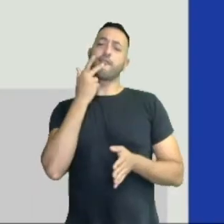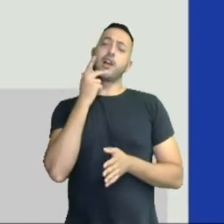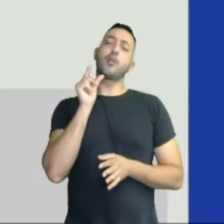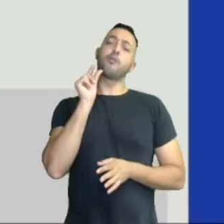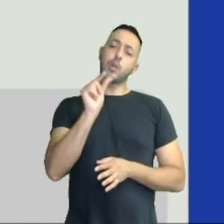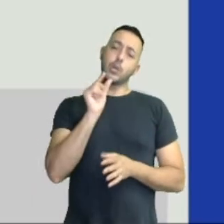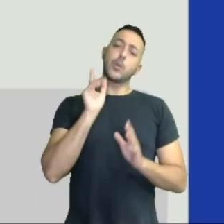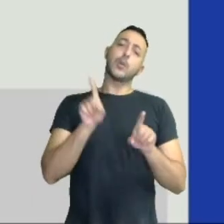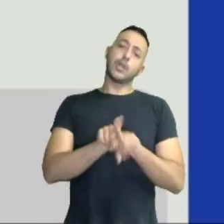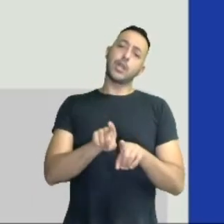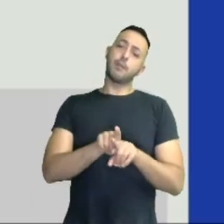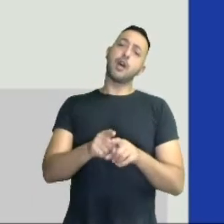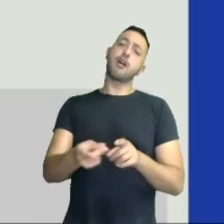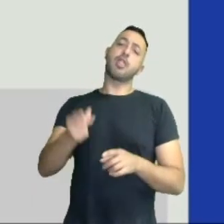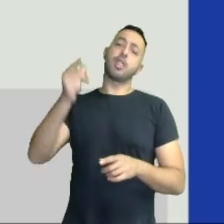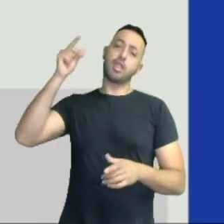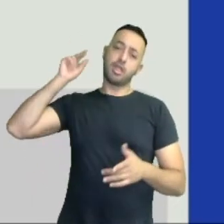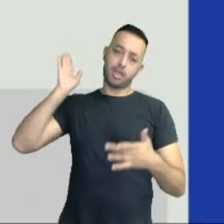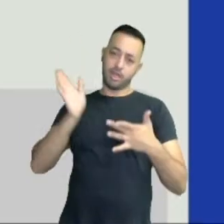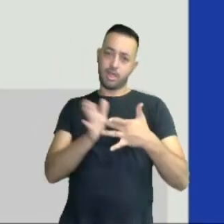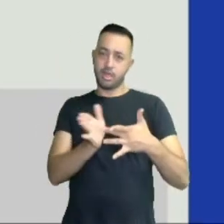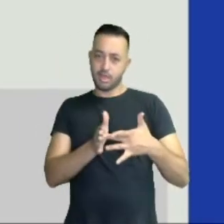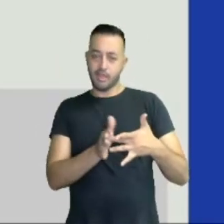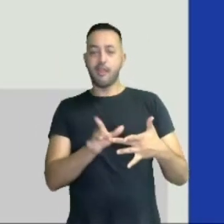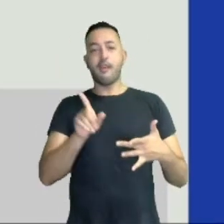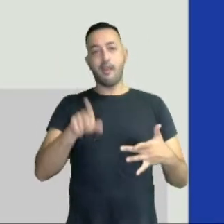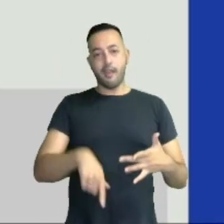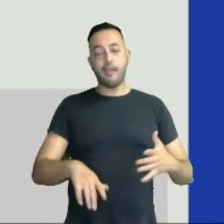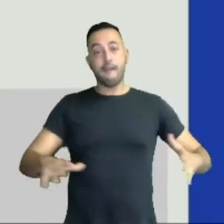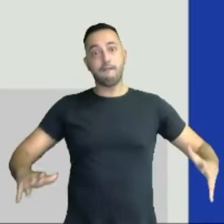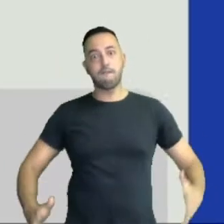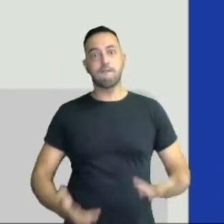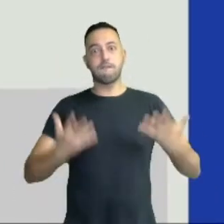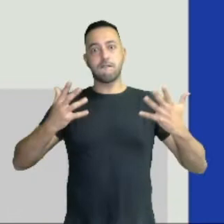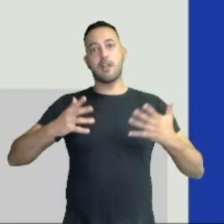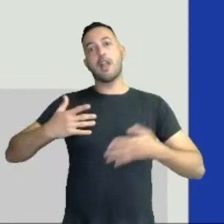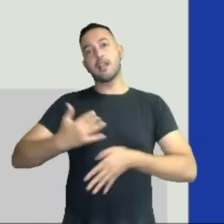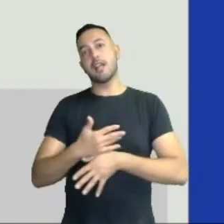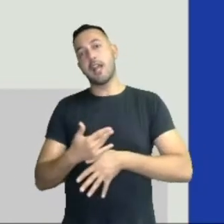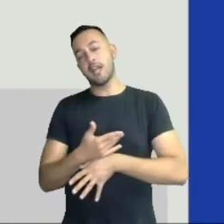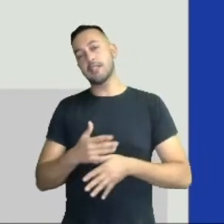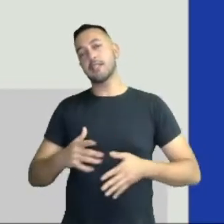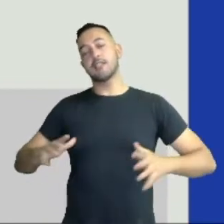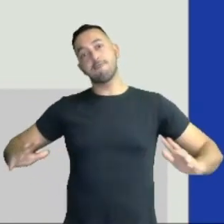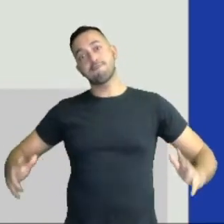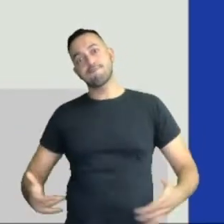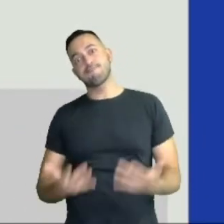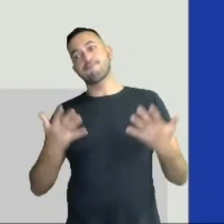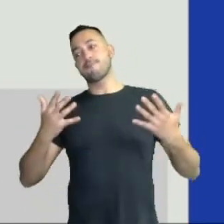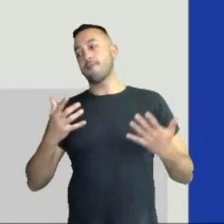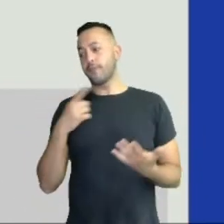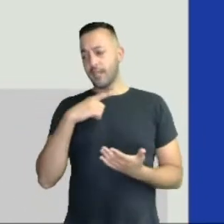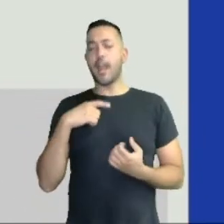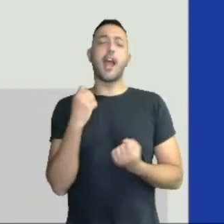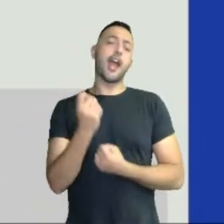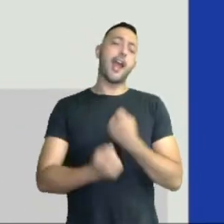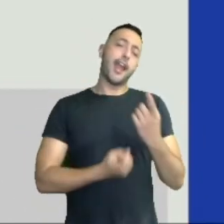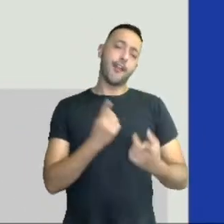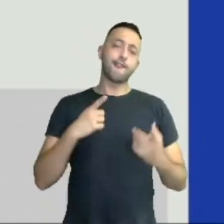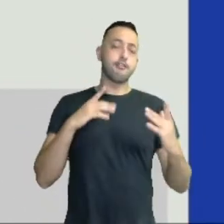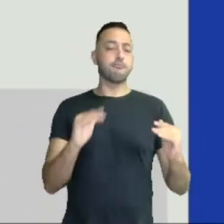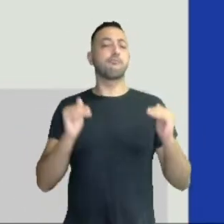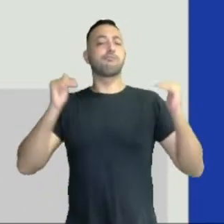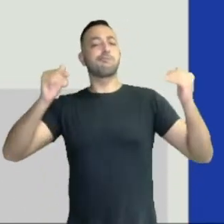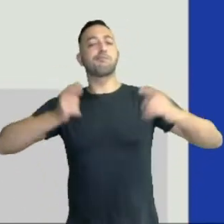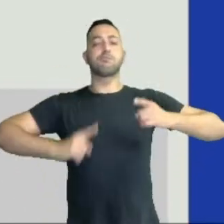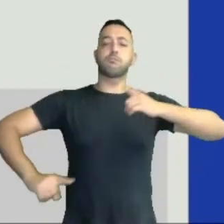é justamente o período em que houve o apogeu das cidades-estados. Algumas cidades gregas até então governadas por